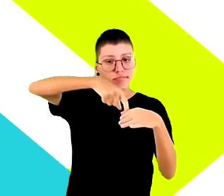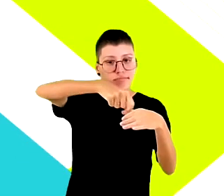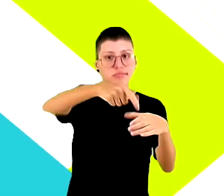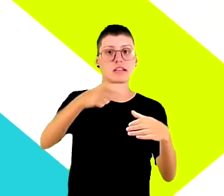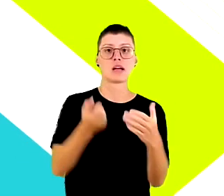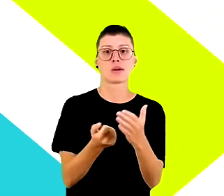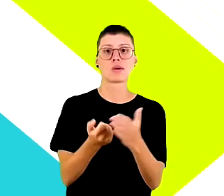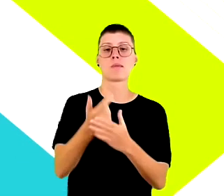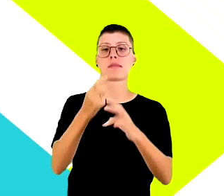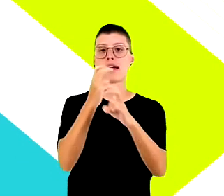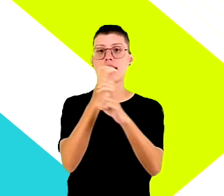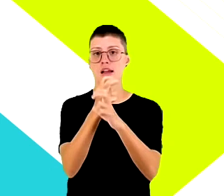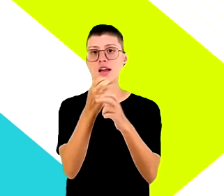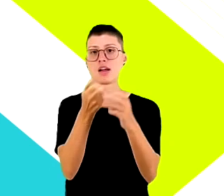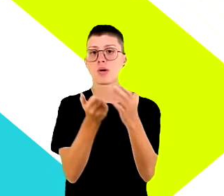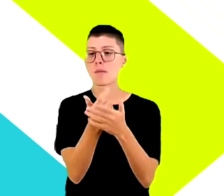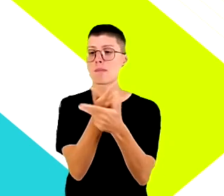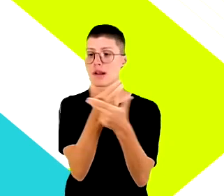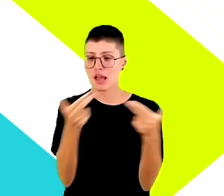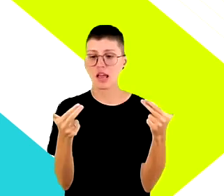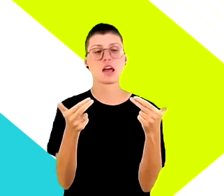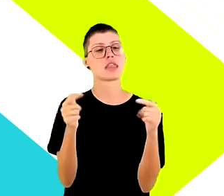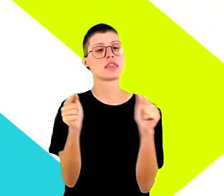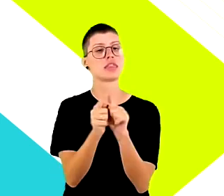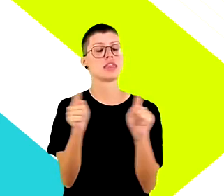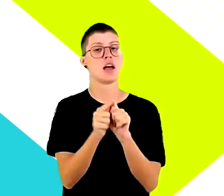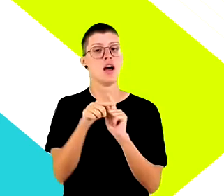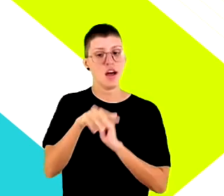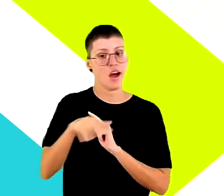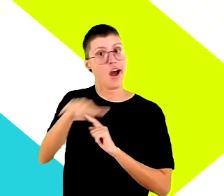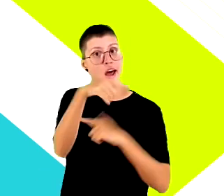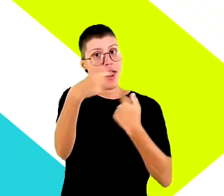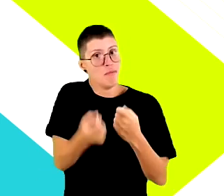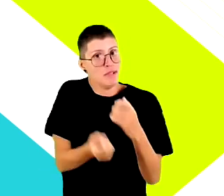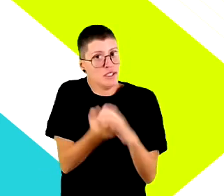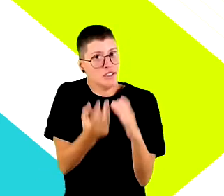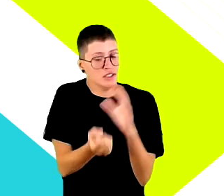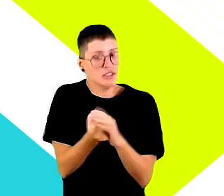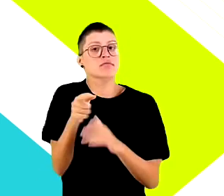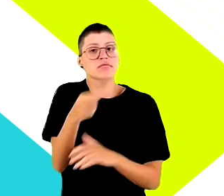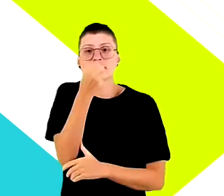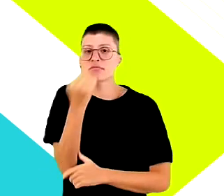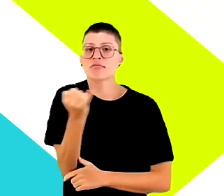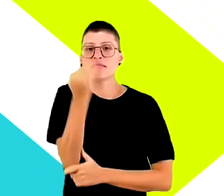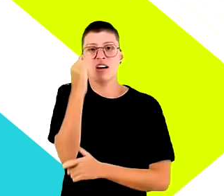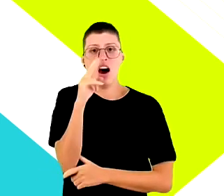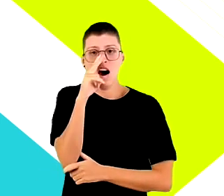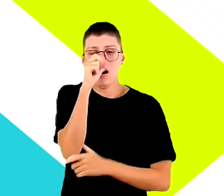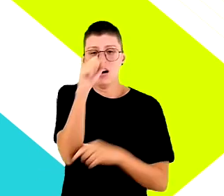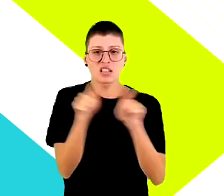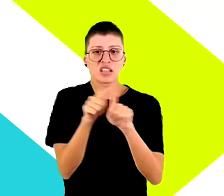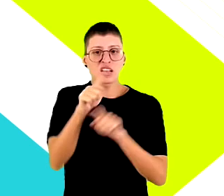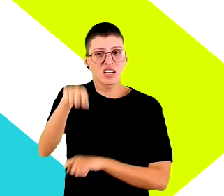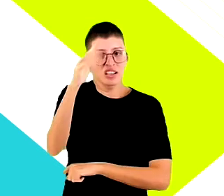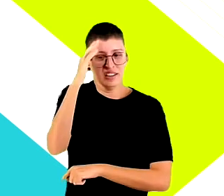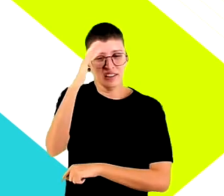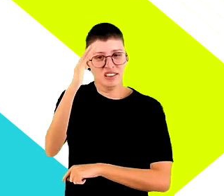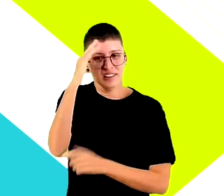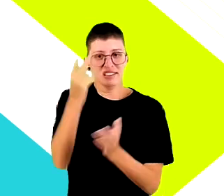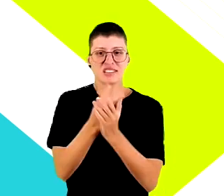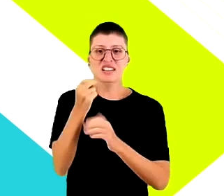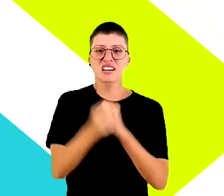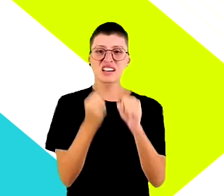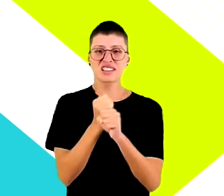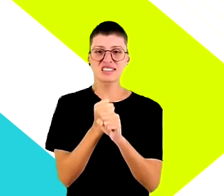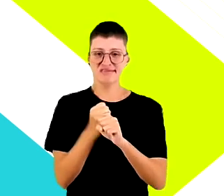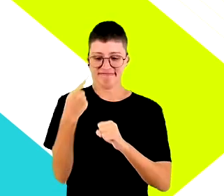produzir, né, além de ter a área para produzir. Né, então, é um negócio super intensivo em capital. Para vocês terem uma ideia, todo ano no Brasil você tem uma necessidade